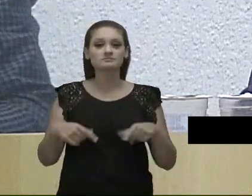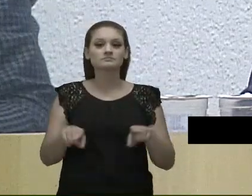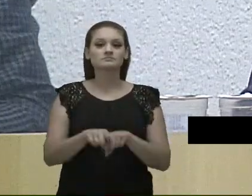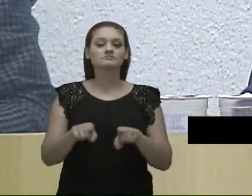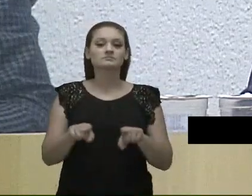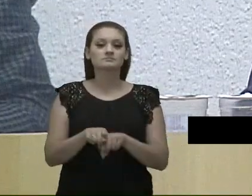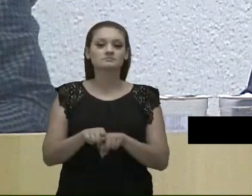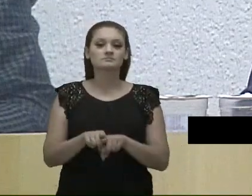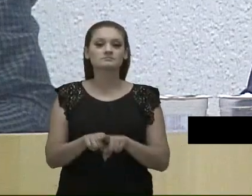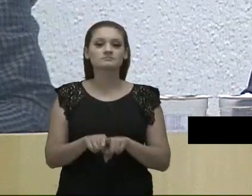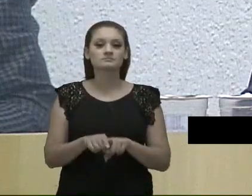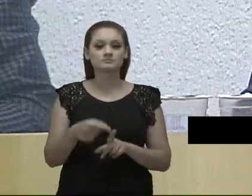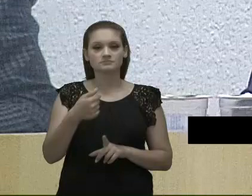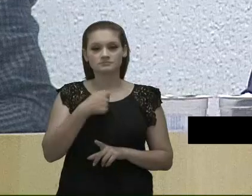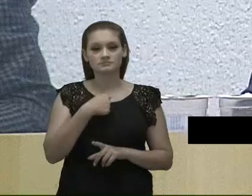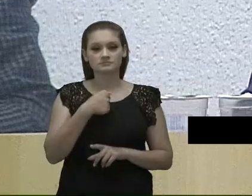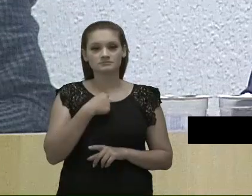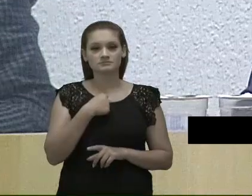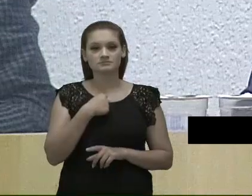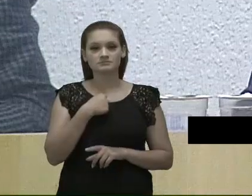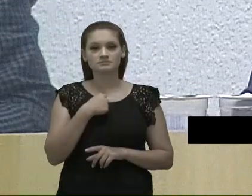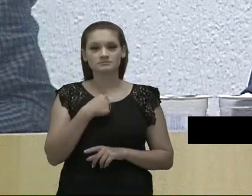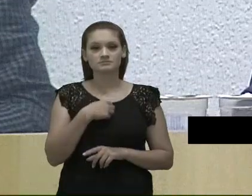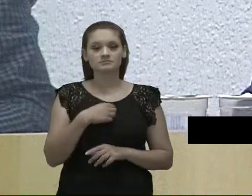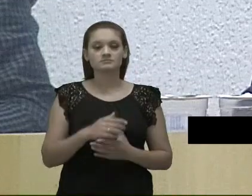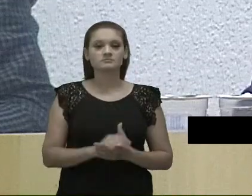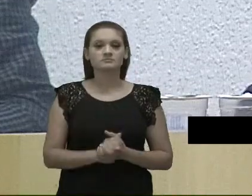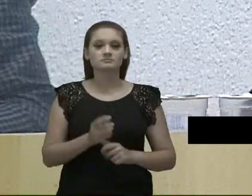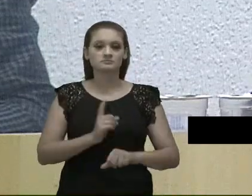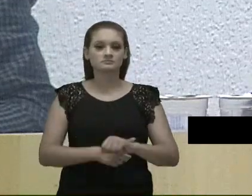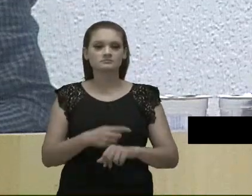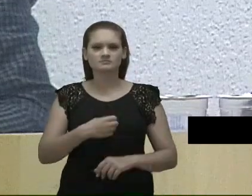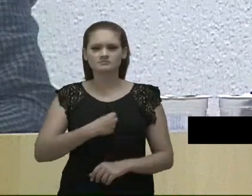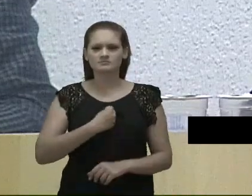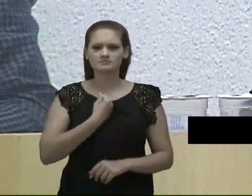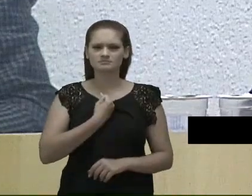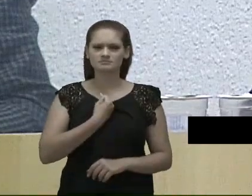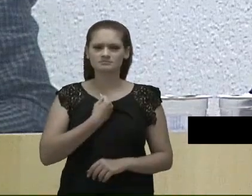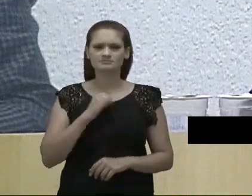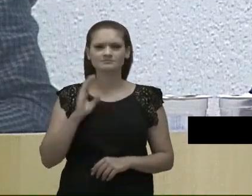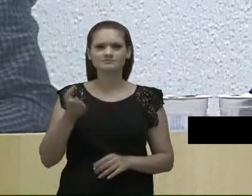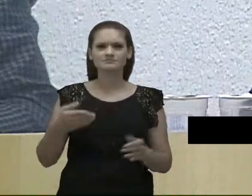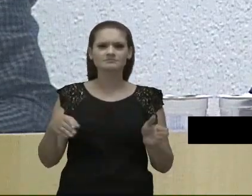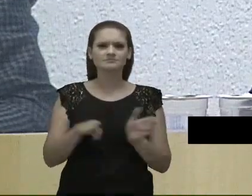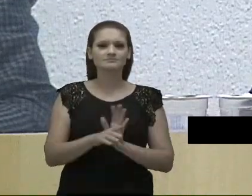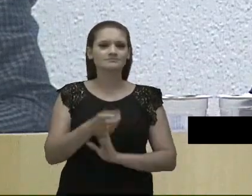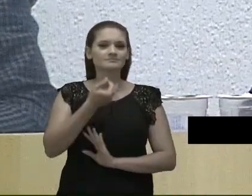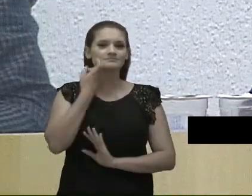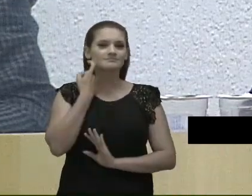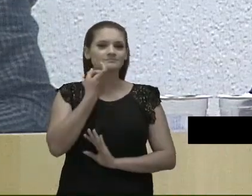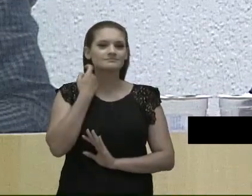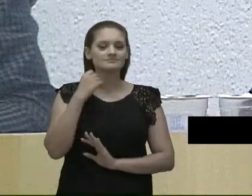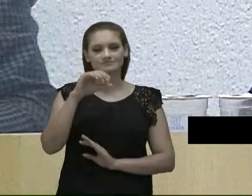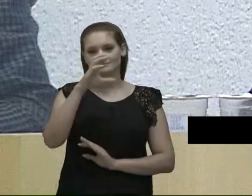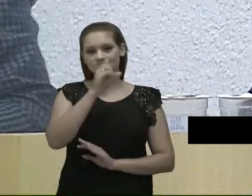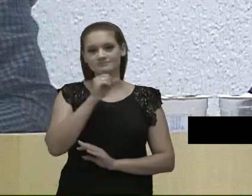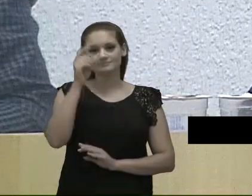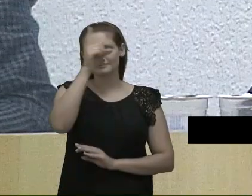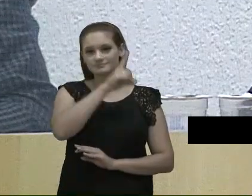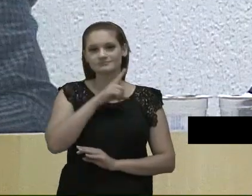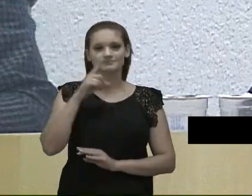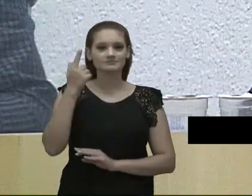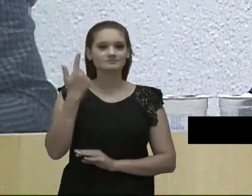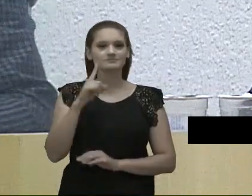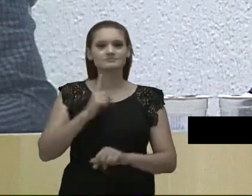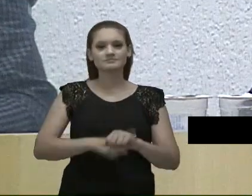assim, eu fiquei no momento indignado porque já estava chegando na sexta-feira, final de semana, e não ia